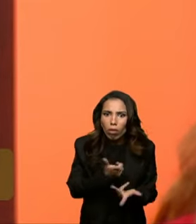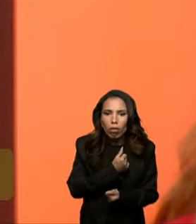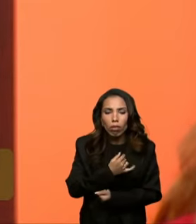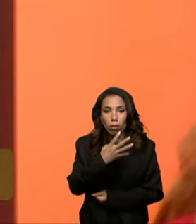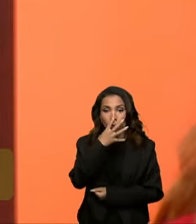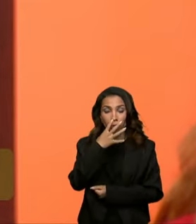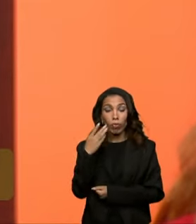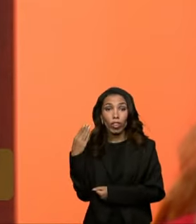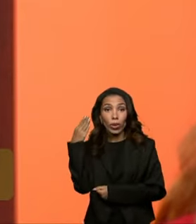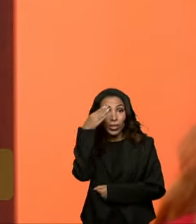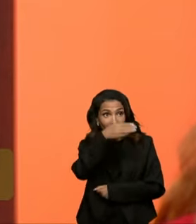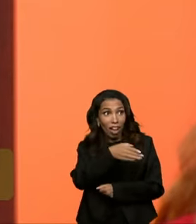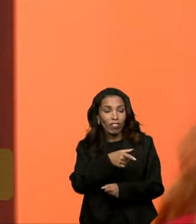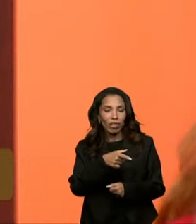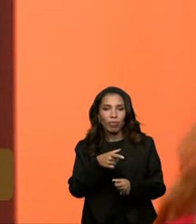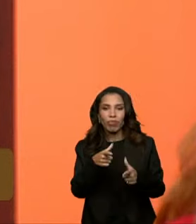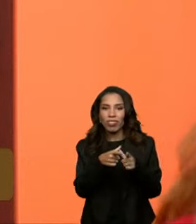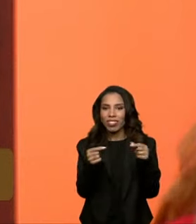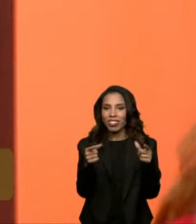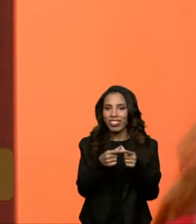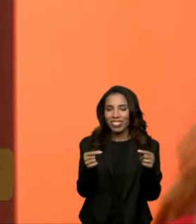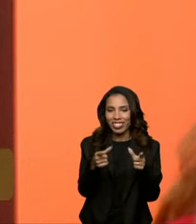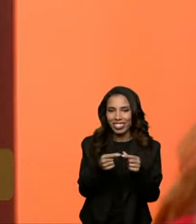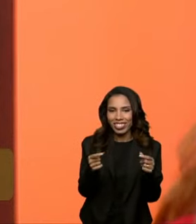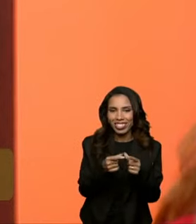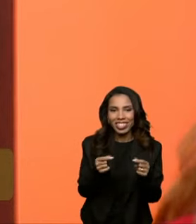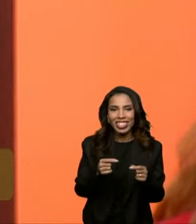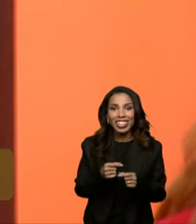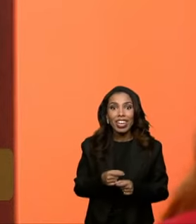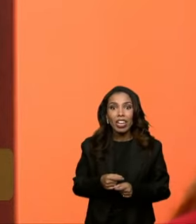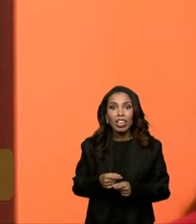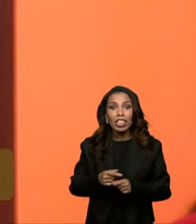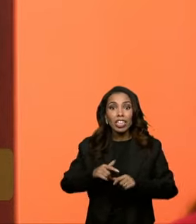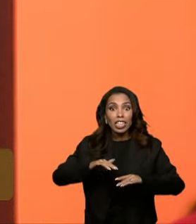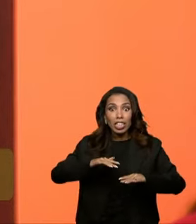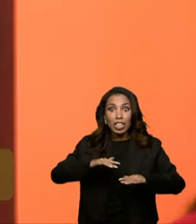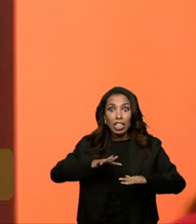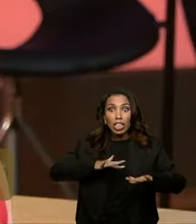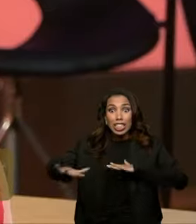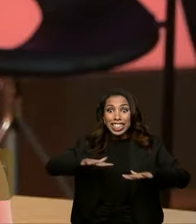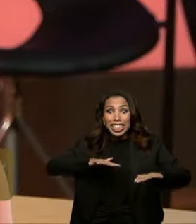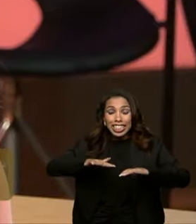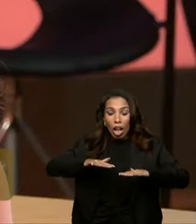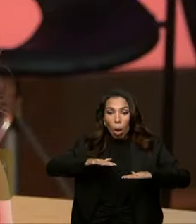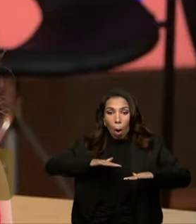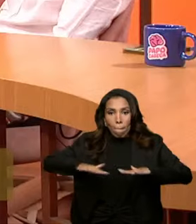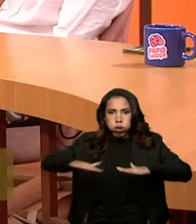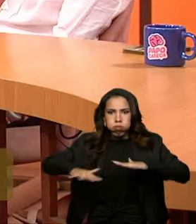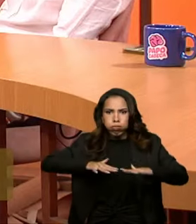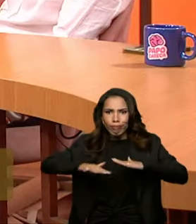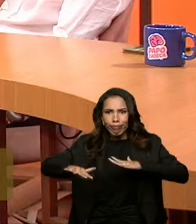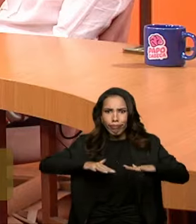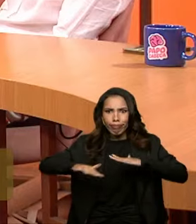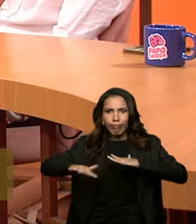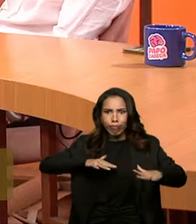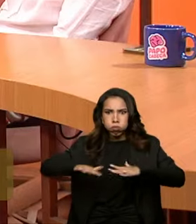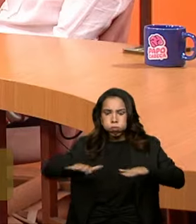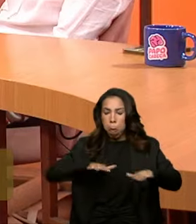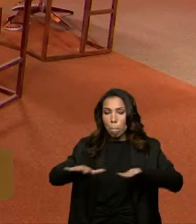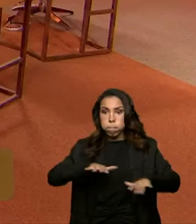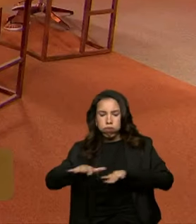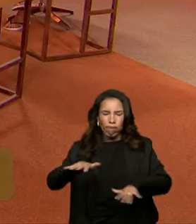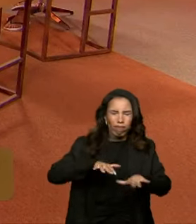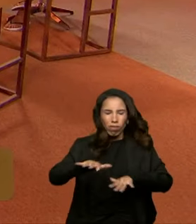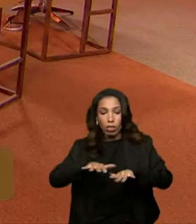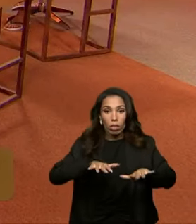tava lá no Japão e aí eu passei um terremoto. Isso quer dizer, você passou um terremoto no Japão. Bem, passar um terremoto é quase mas um verão